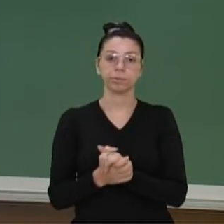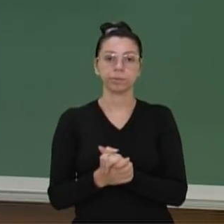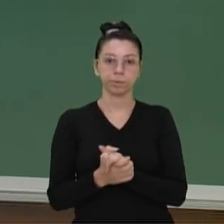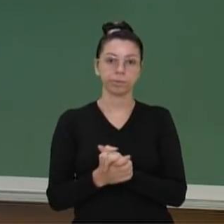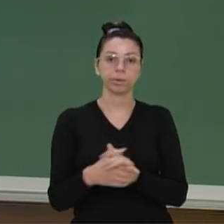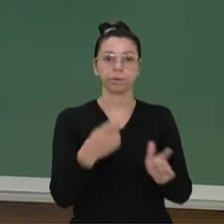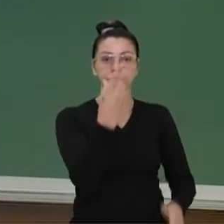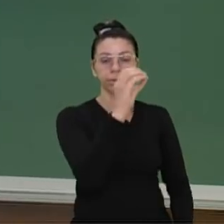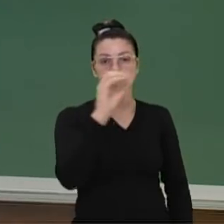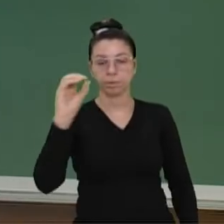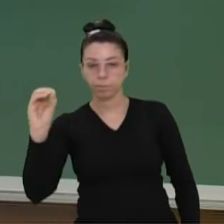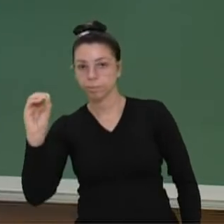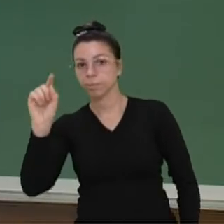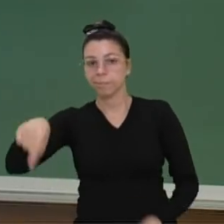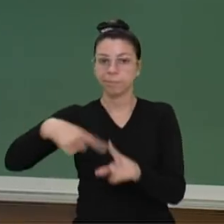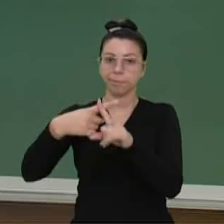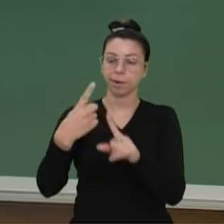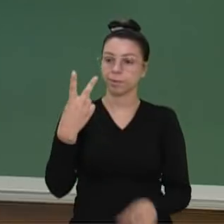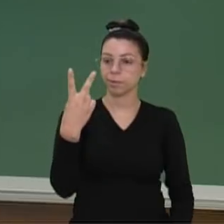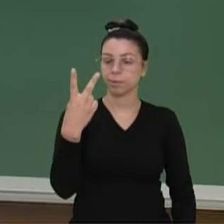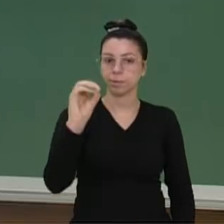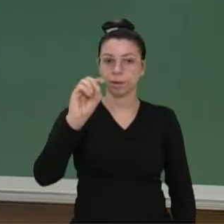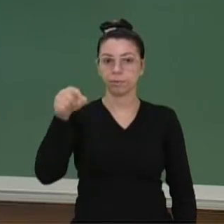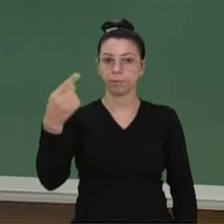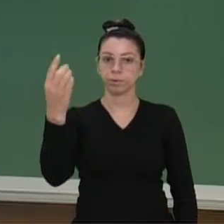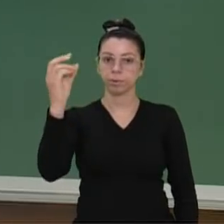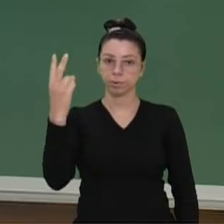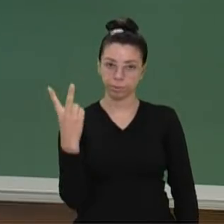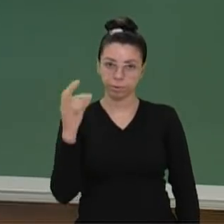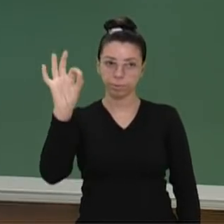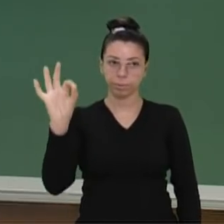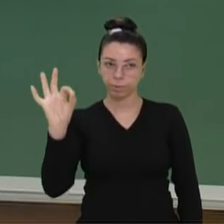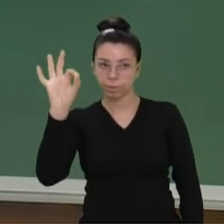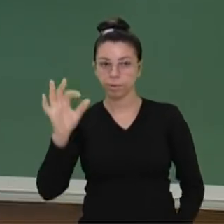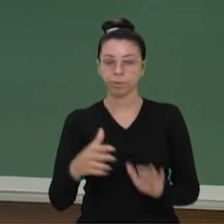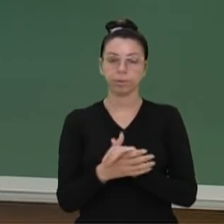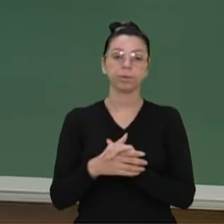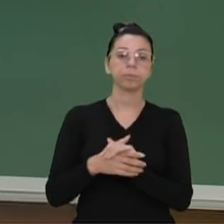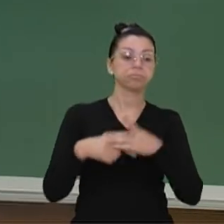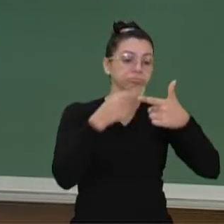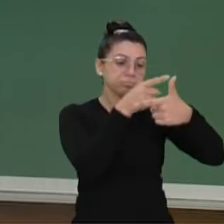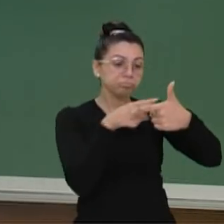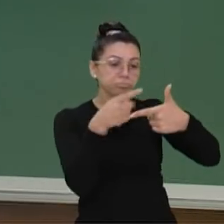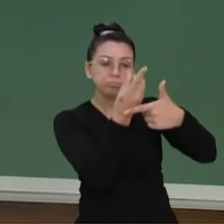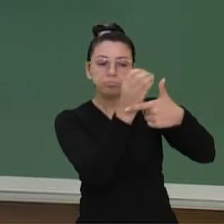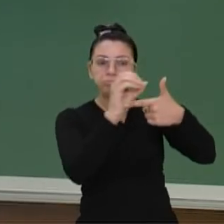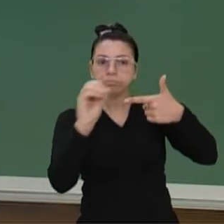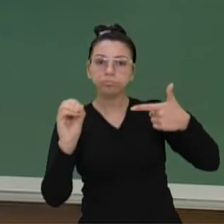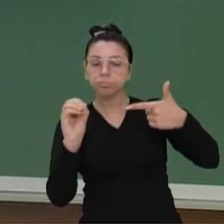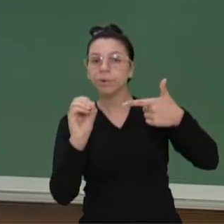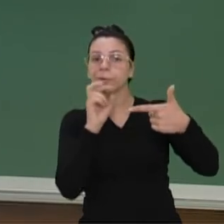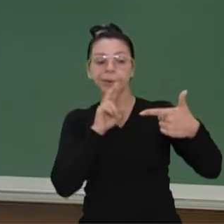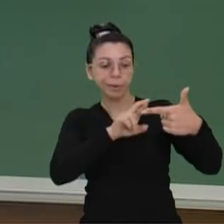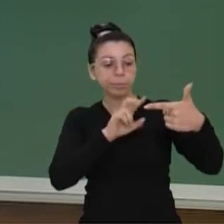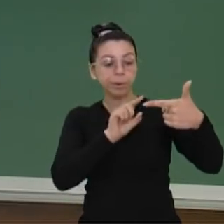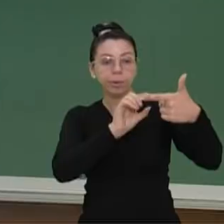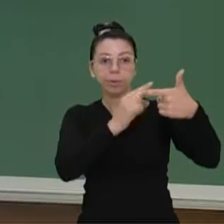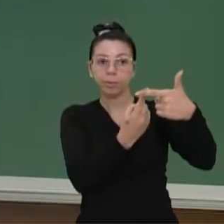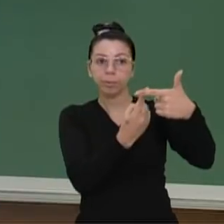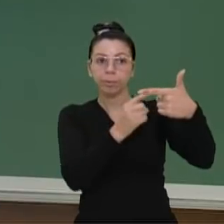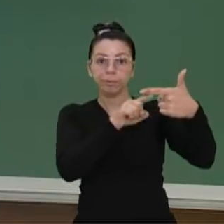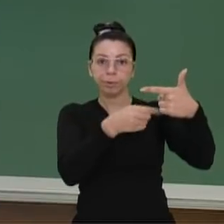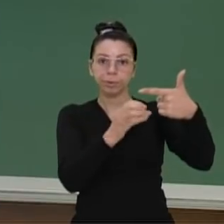o 0,2%. Então dá 100,2%, que dividir por 100 dá 1,002. Então